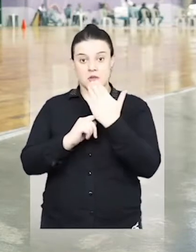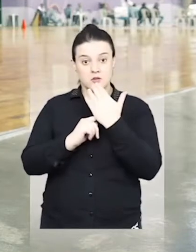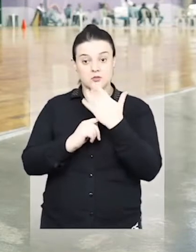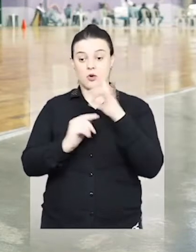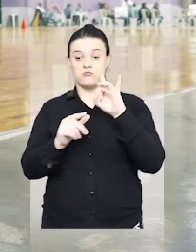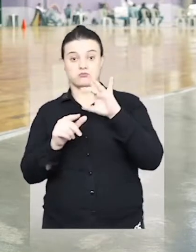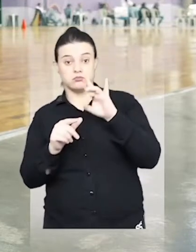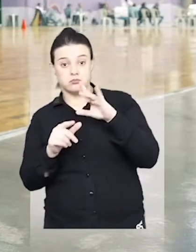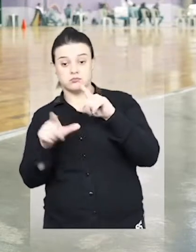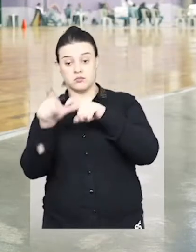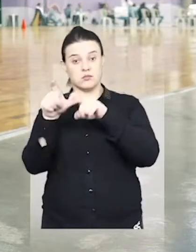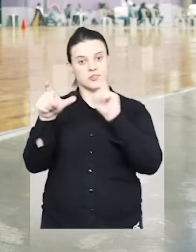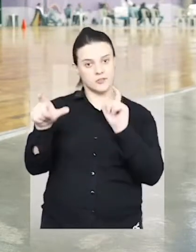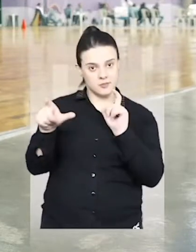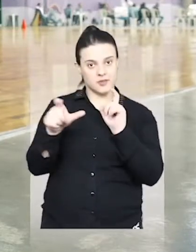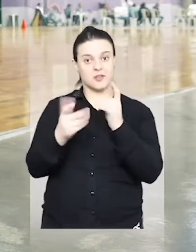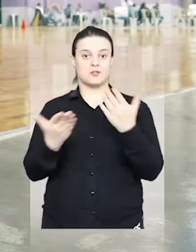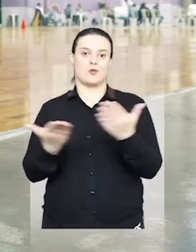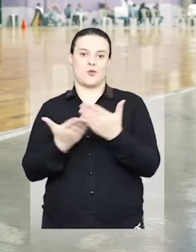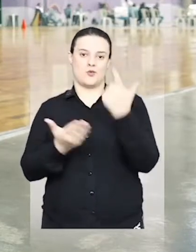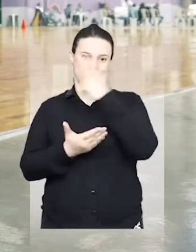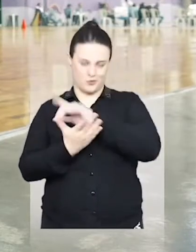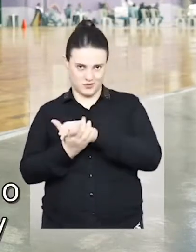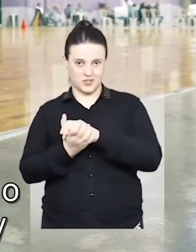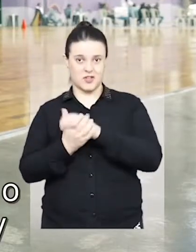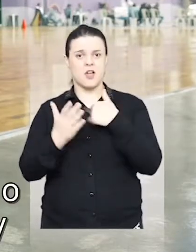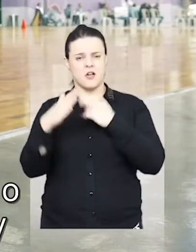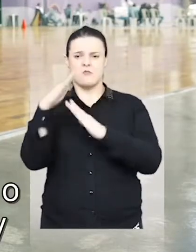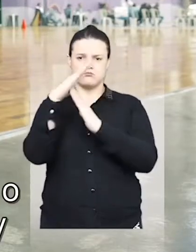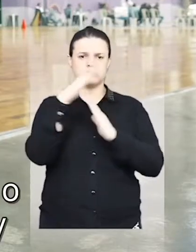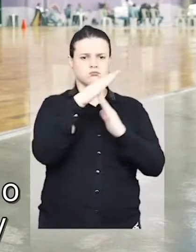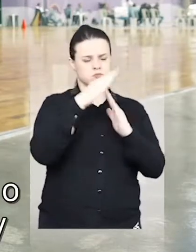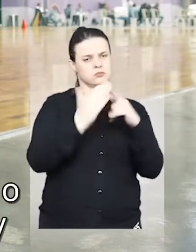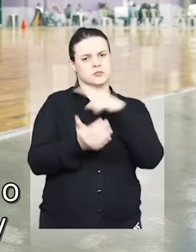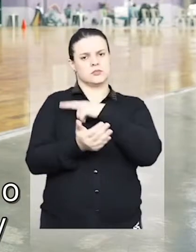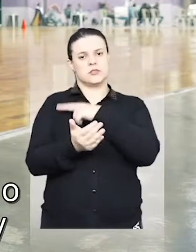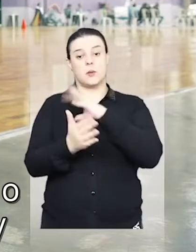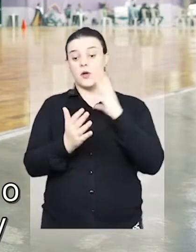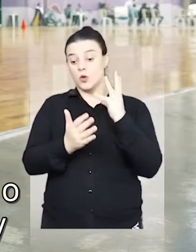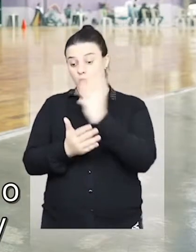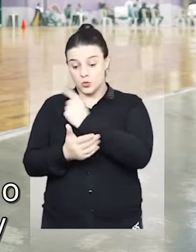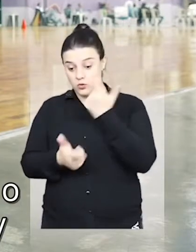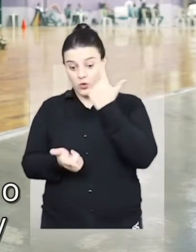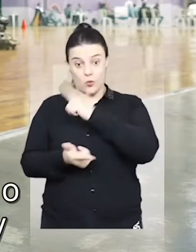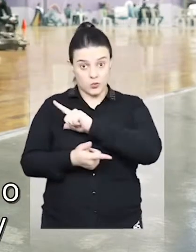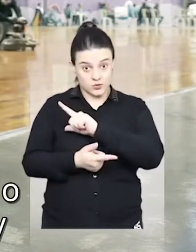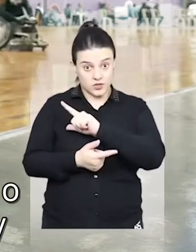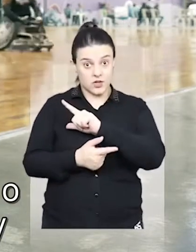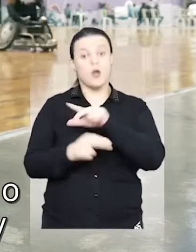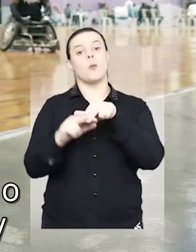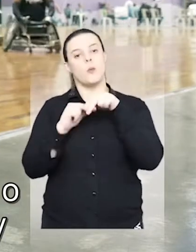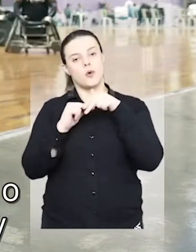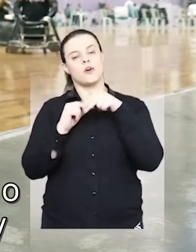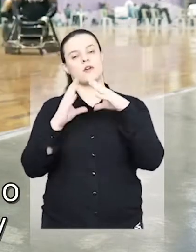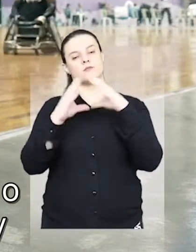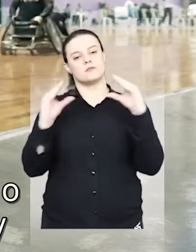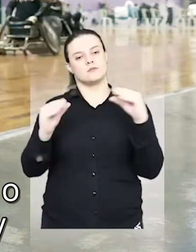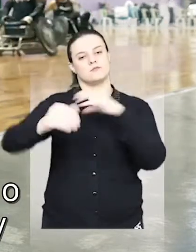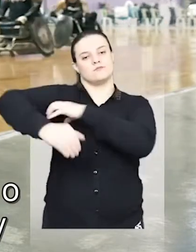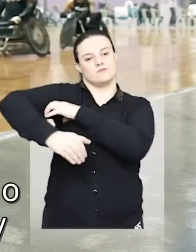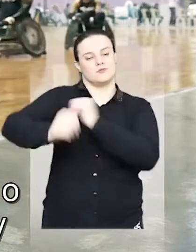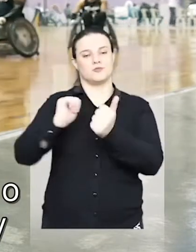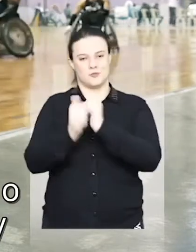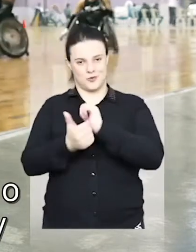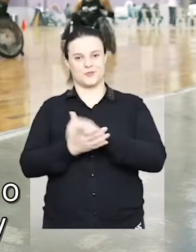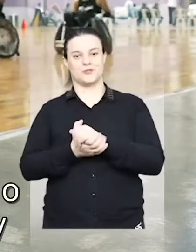Me ajudou na autonomia, na independência que eu tenho hoje. Eu tenho muita limitação, mas tudo que eu ganhei, eu devo muito